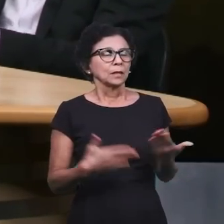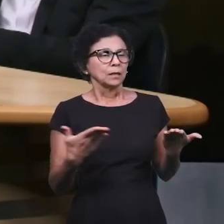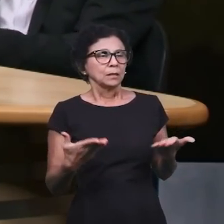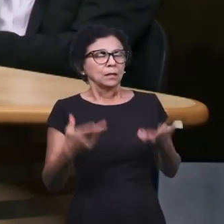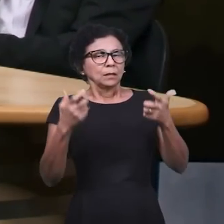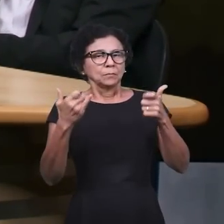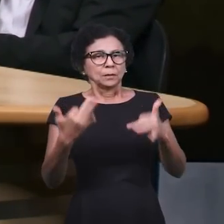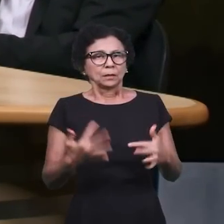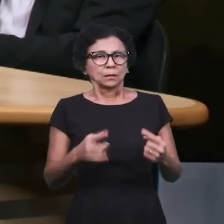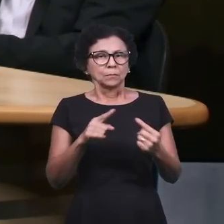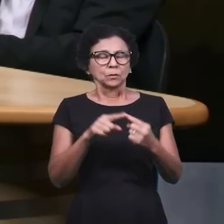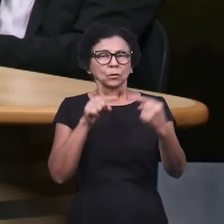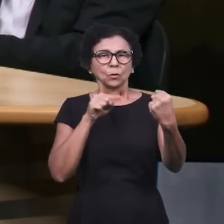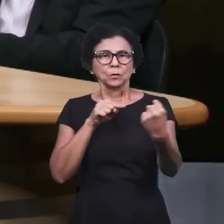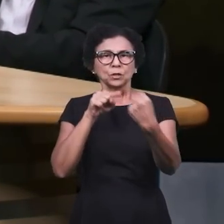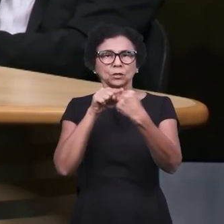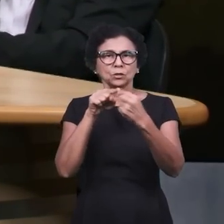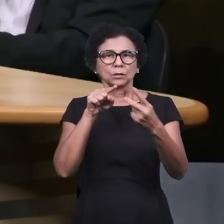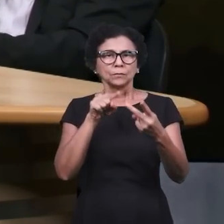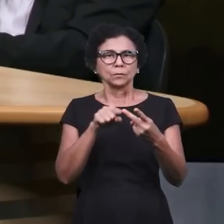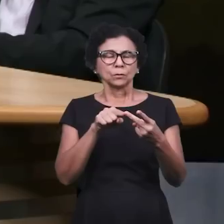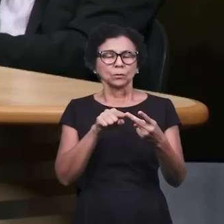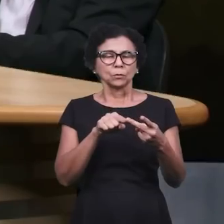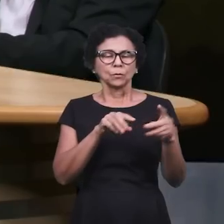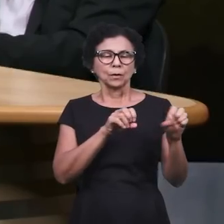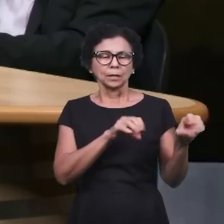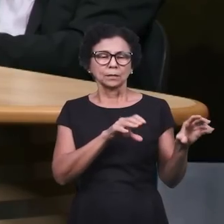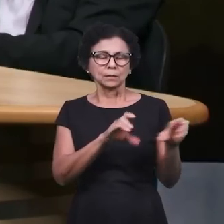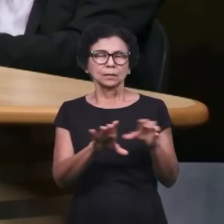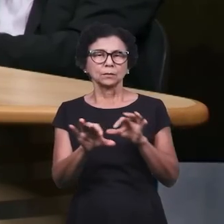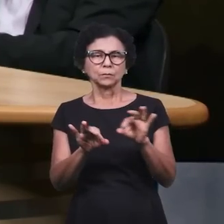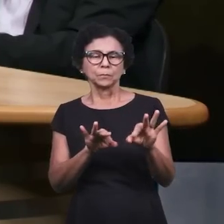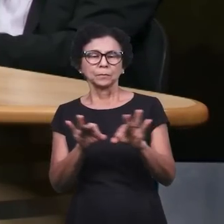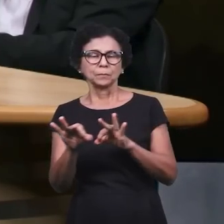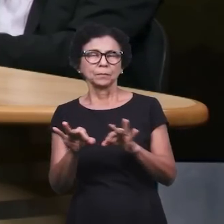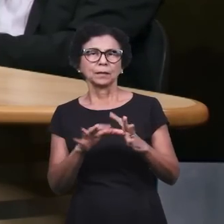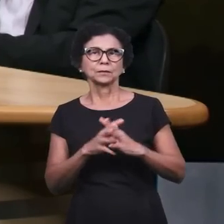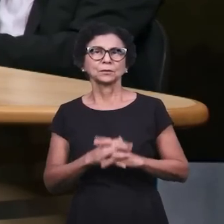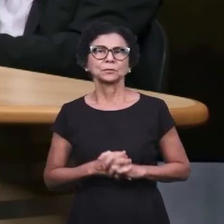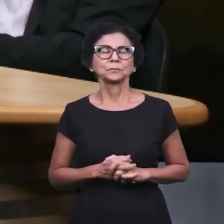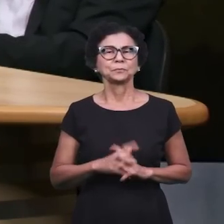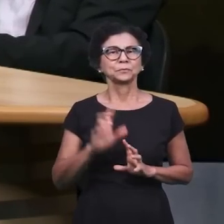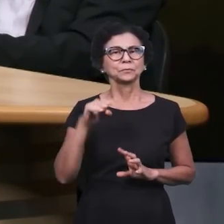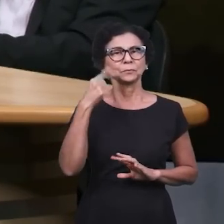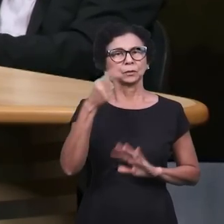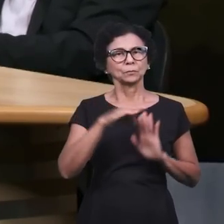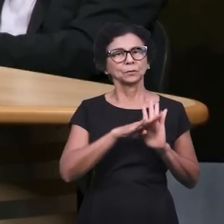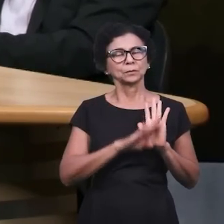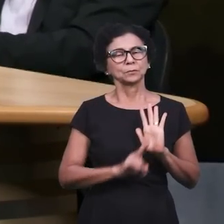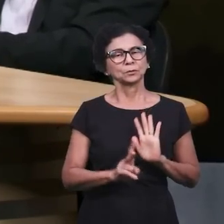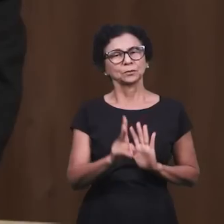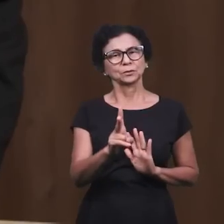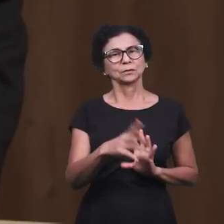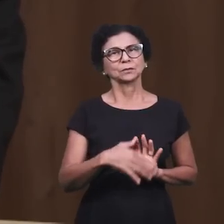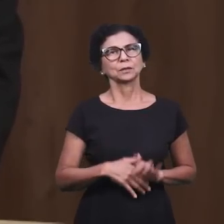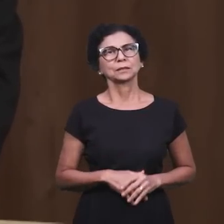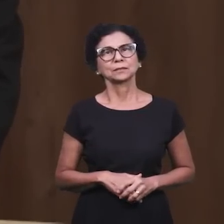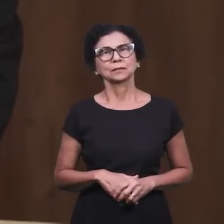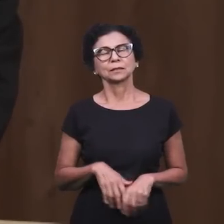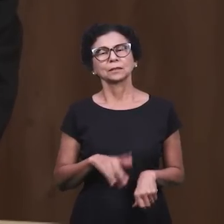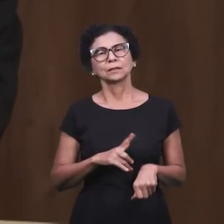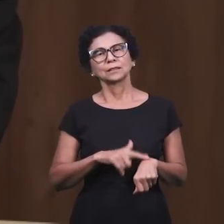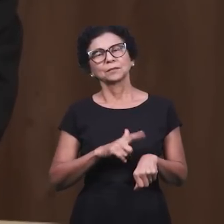falamos do preparo, e agora temos que falar da flecha ser enviada. Mas isso vai ficar para o próximo programa. Porque bom. nosso